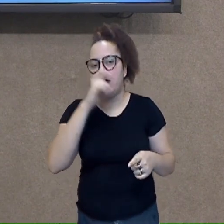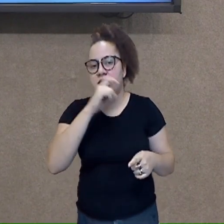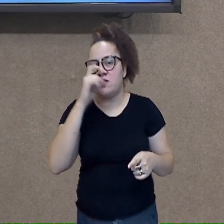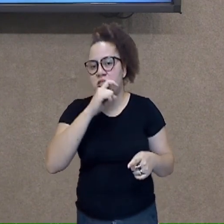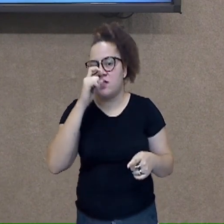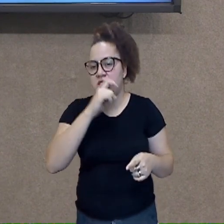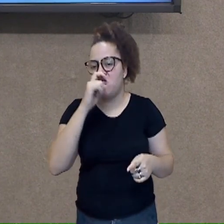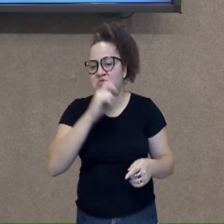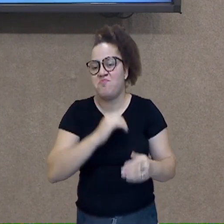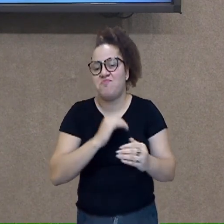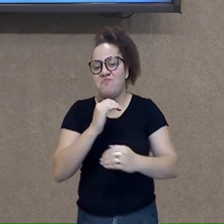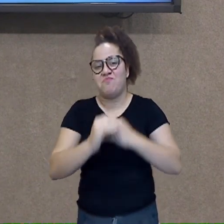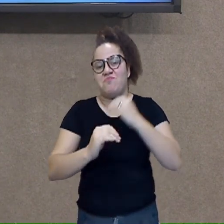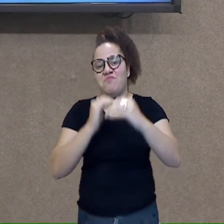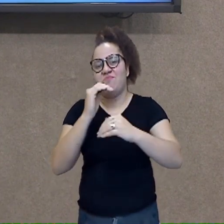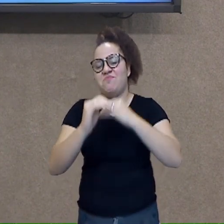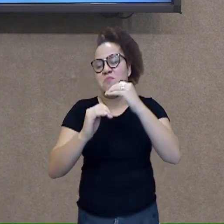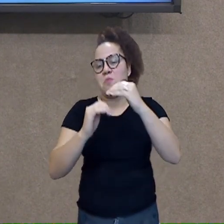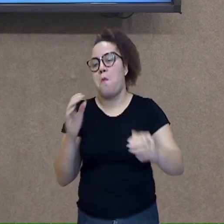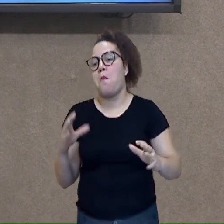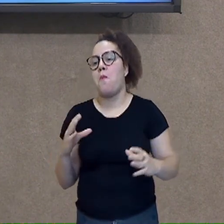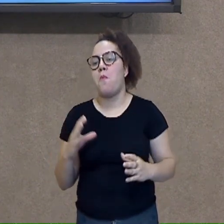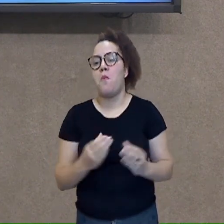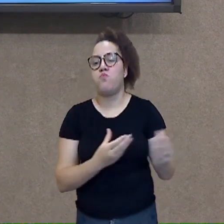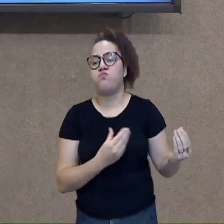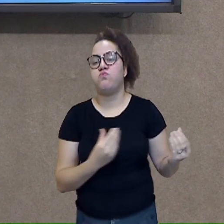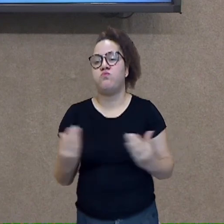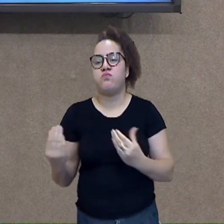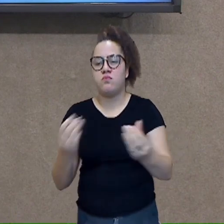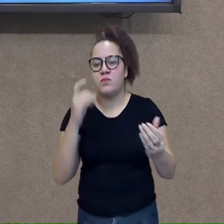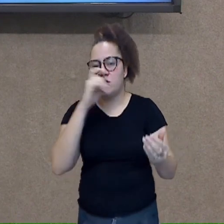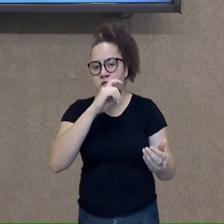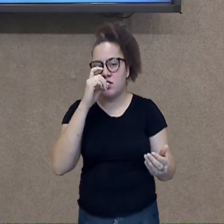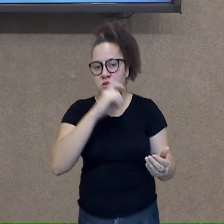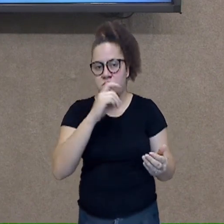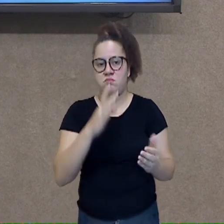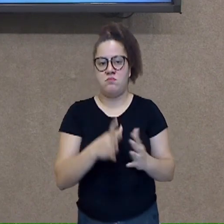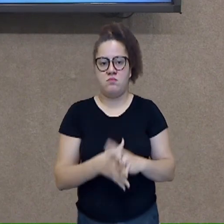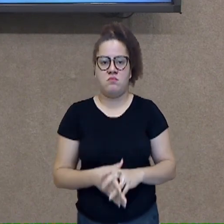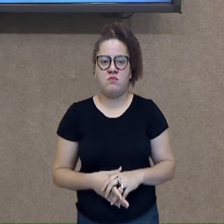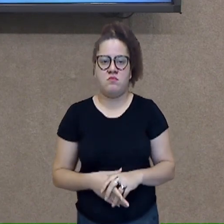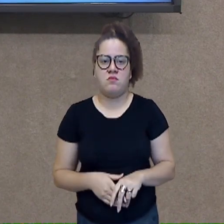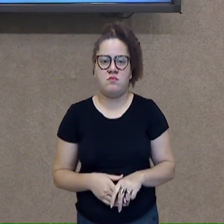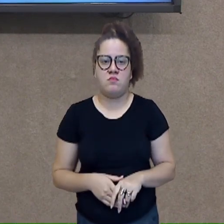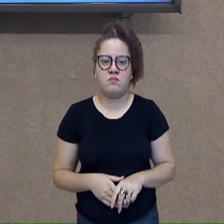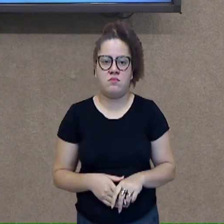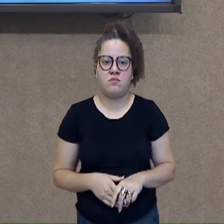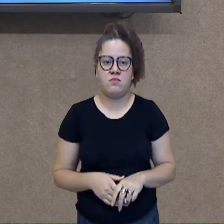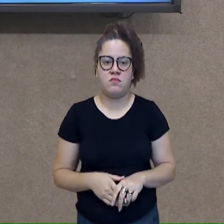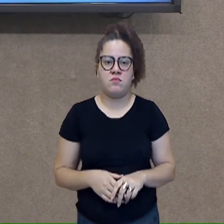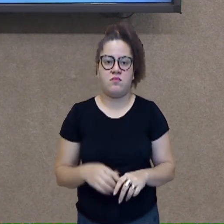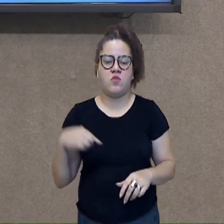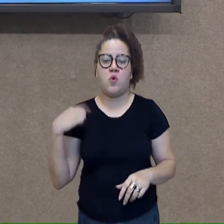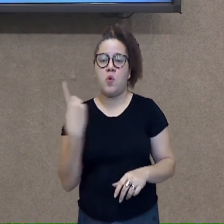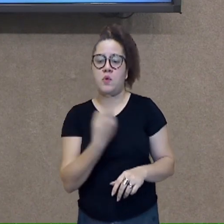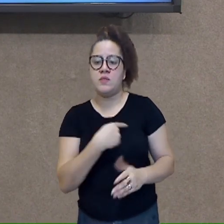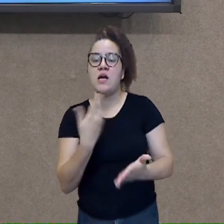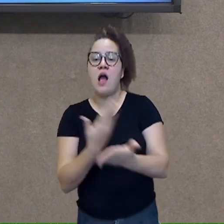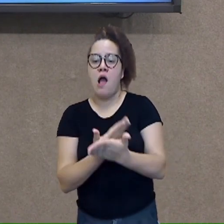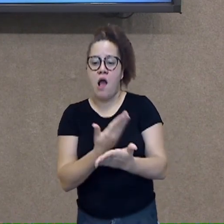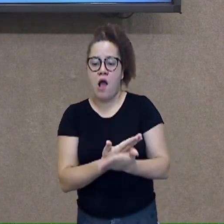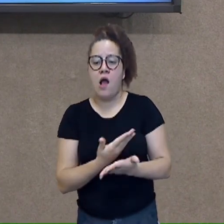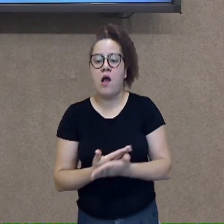bomba, e aí veio com muitas mentiras e a gente não consegue controlar. Essas são as nossas aulas sobre os meios